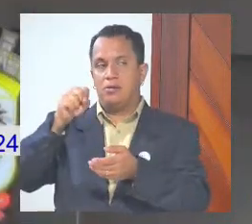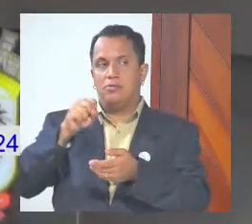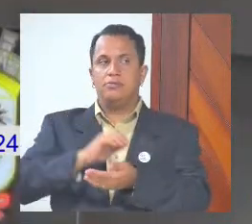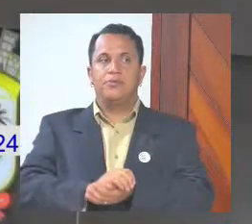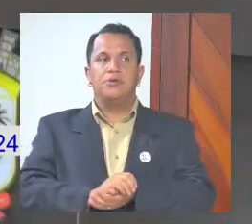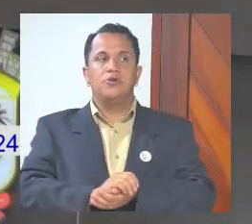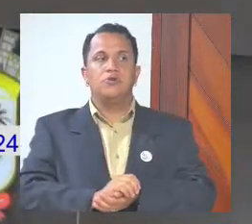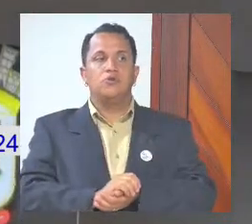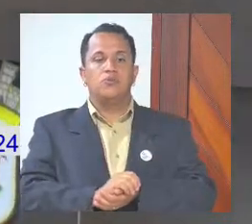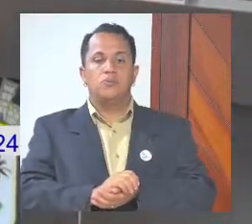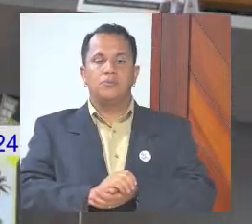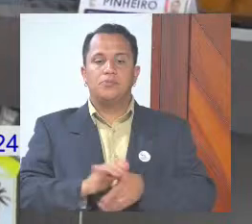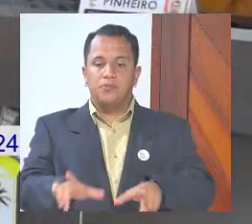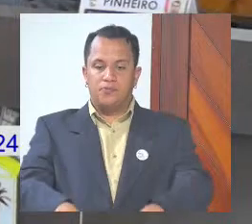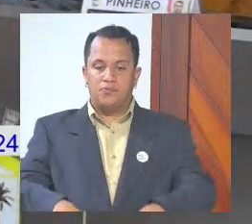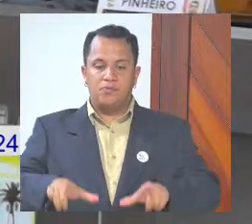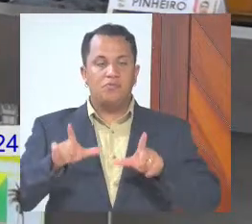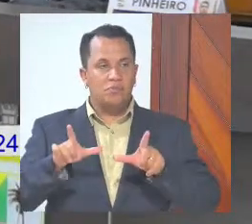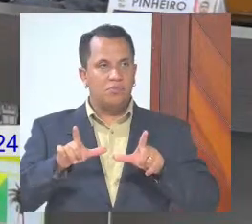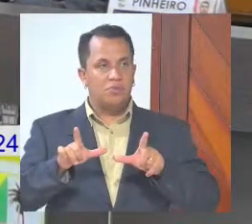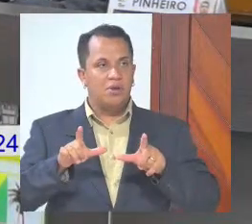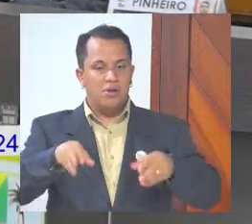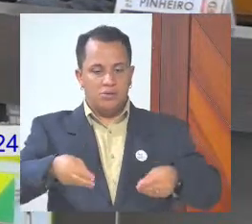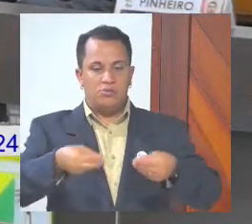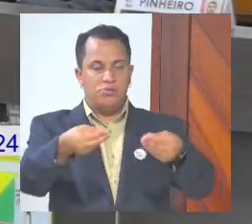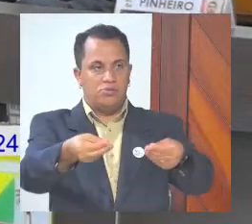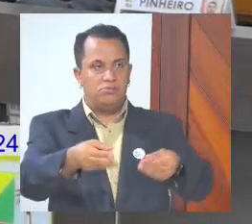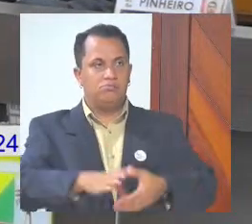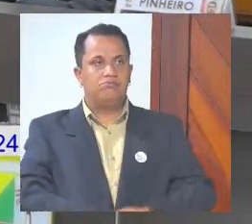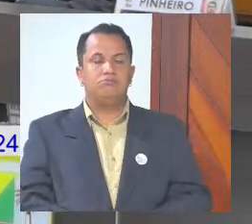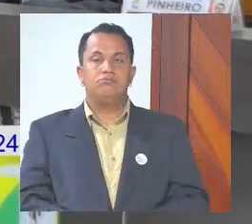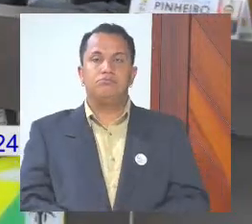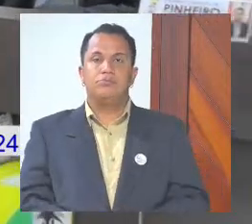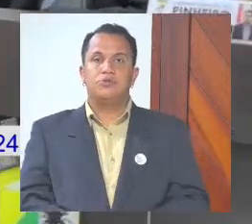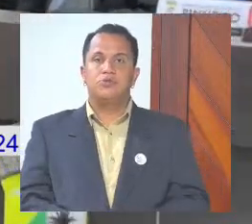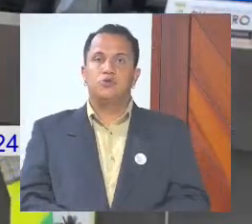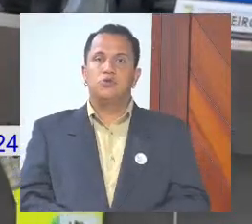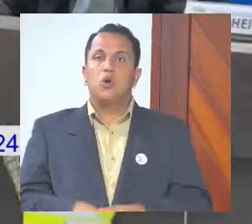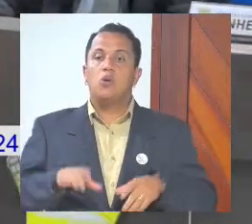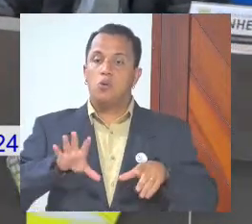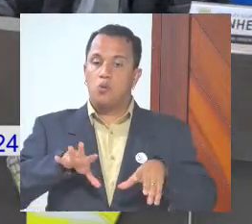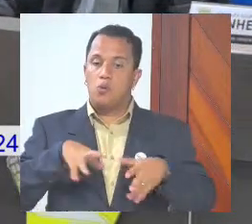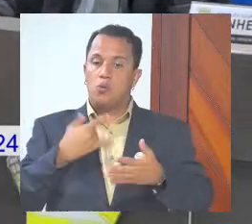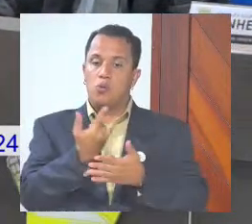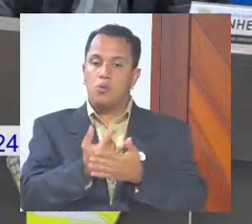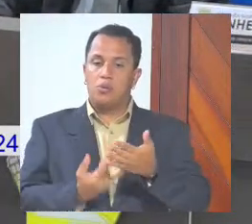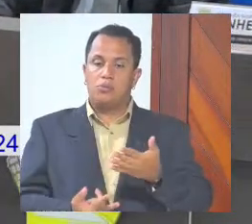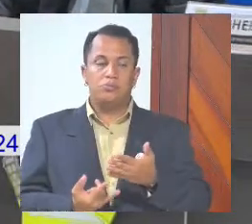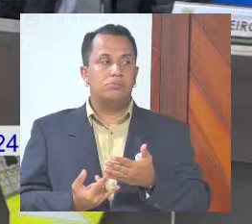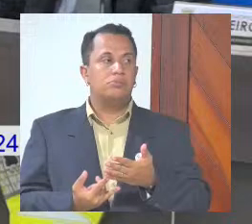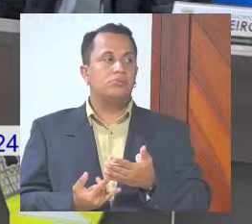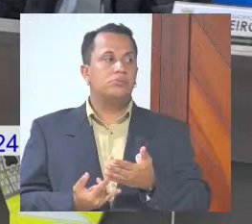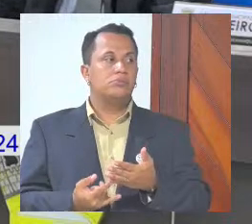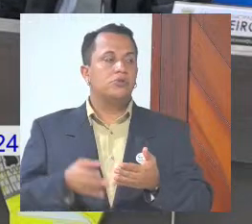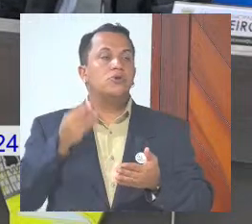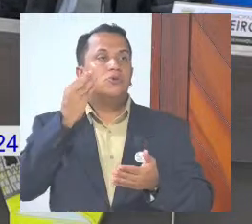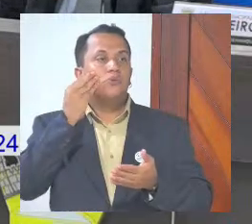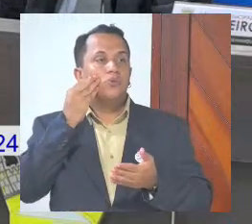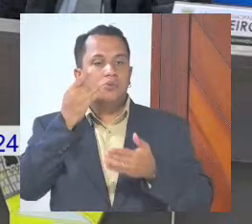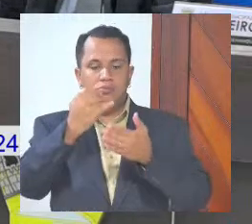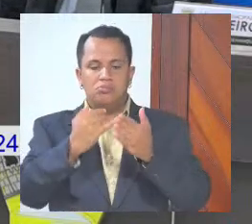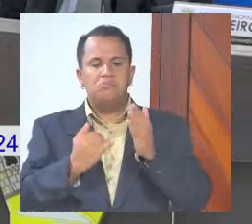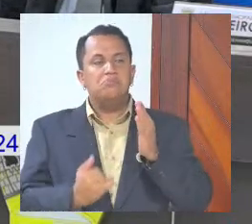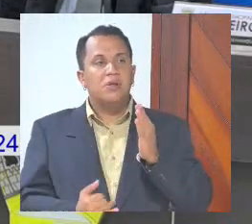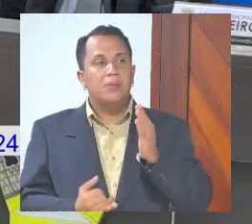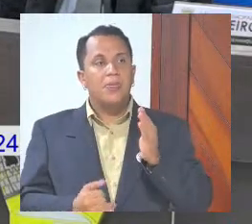Com expedição ao competente diploma. O título concedido no capítulo deste artigo